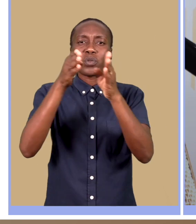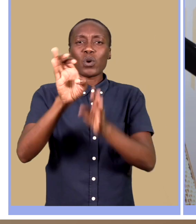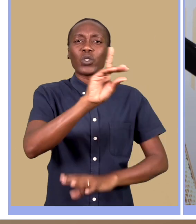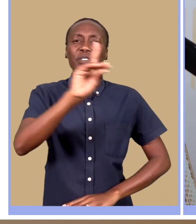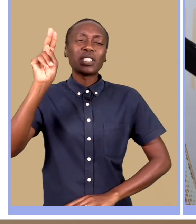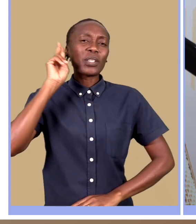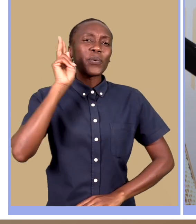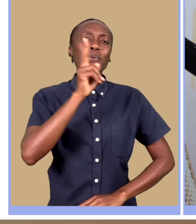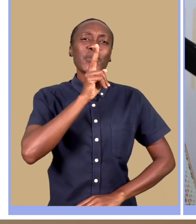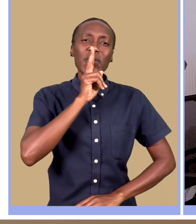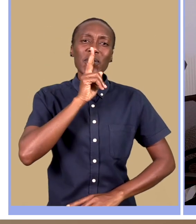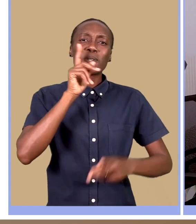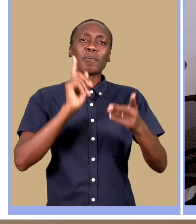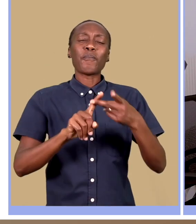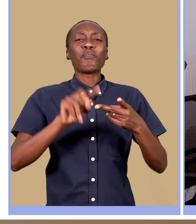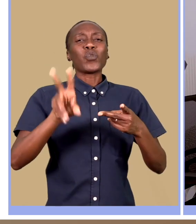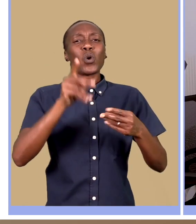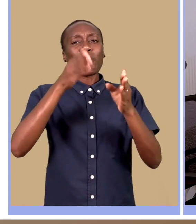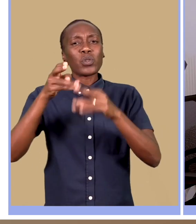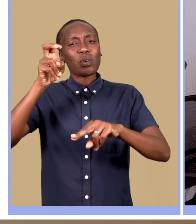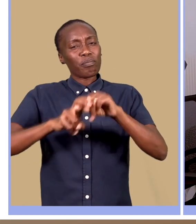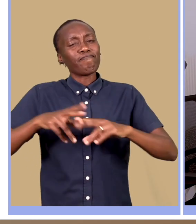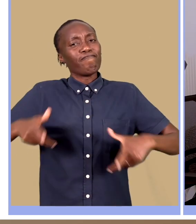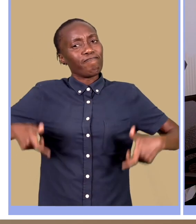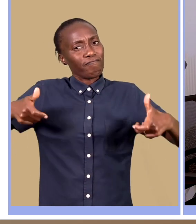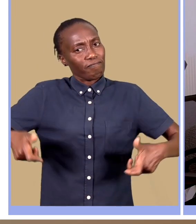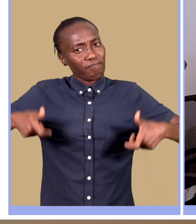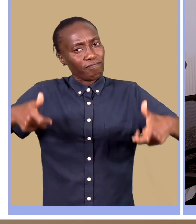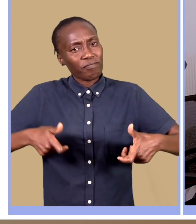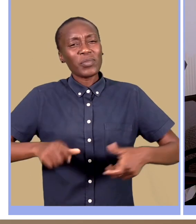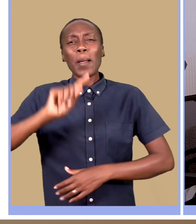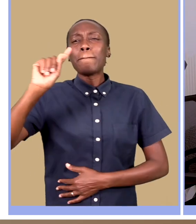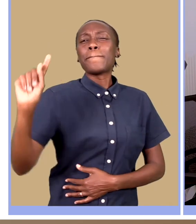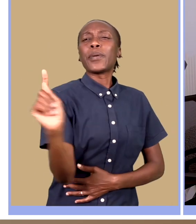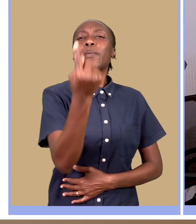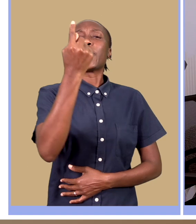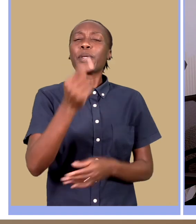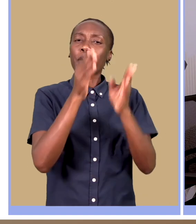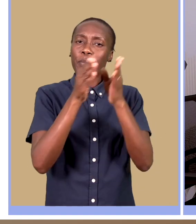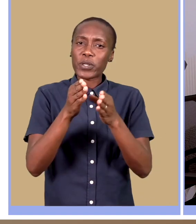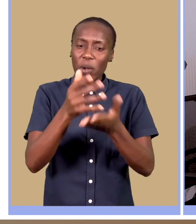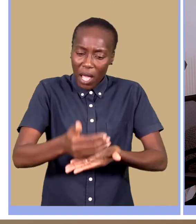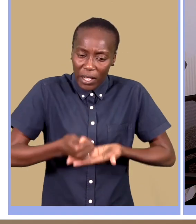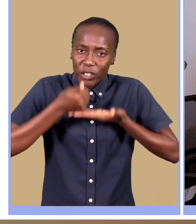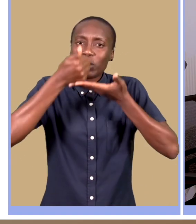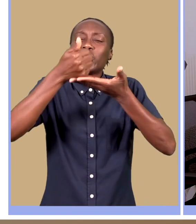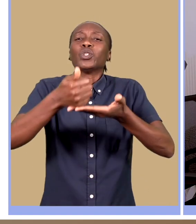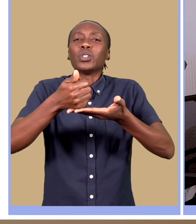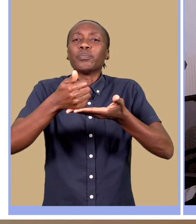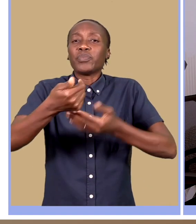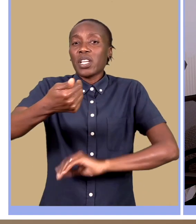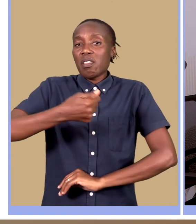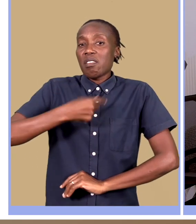deficiência auditiva, né? Auditiva, mas também motor, por exemplo, físico-motora e tudo mais. Deveriam ser os primeiros a